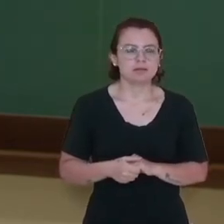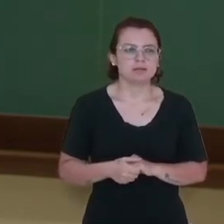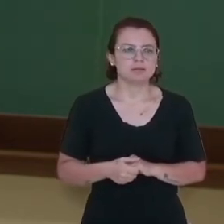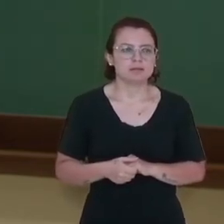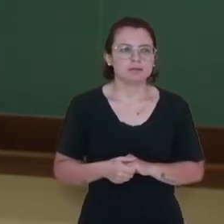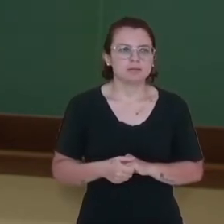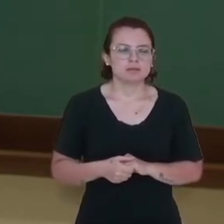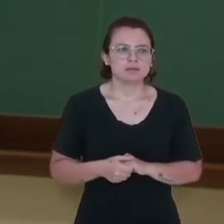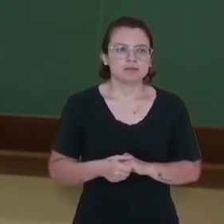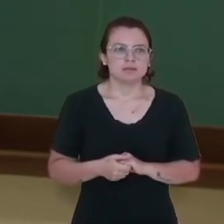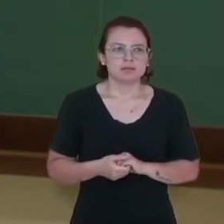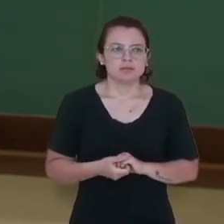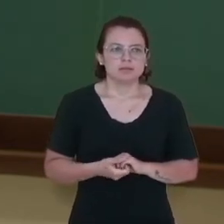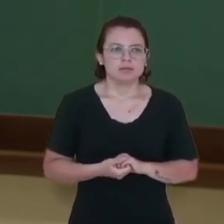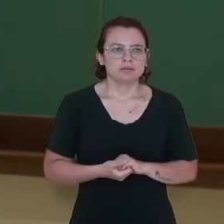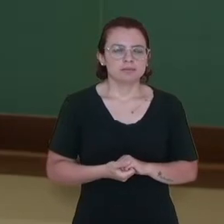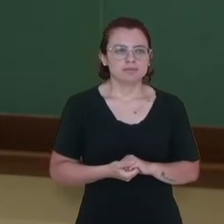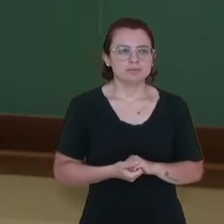Então aí que está a situação.